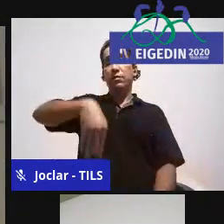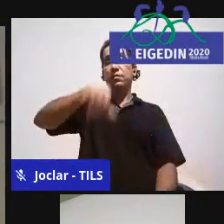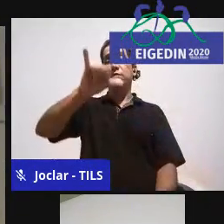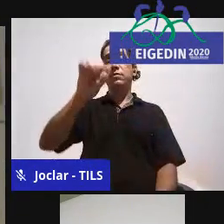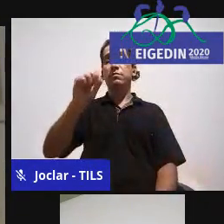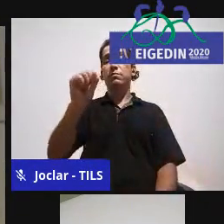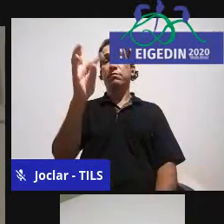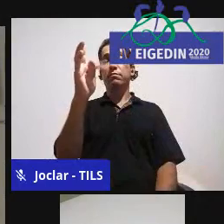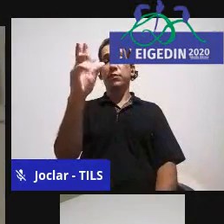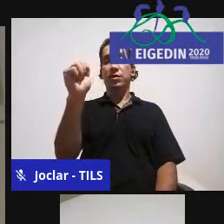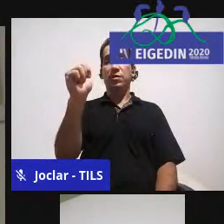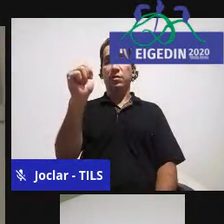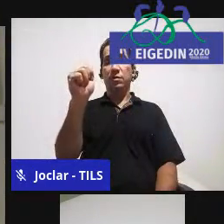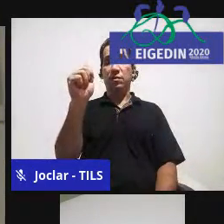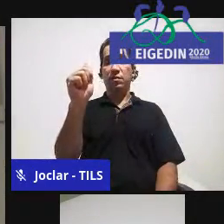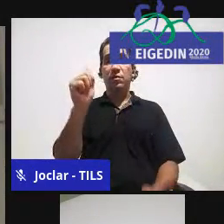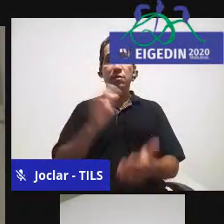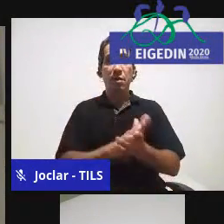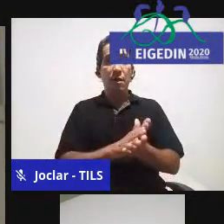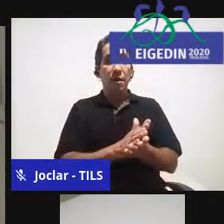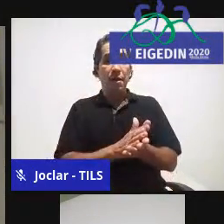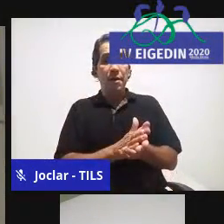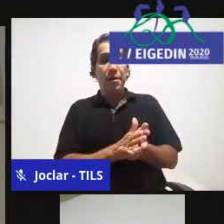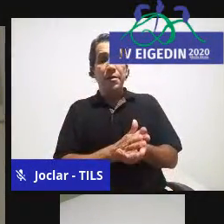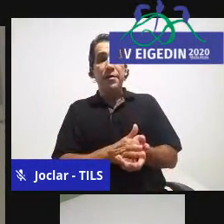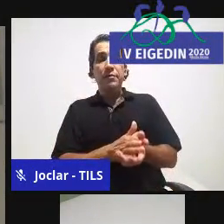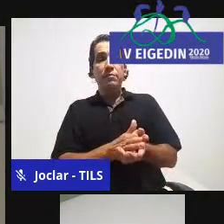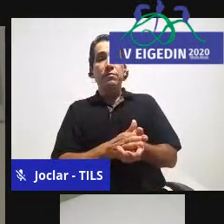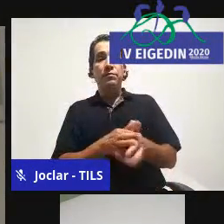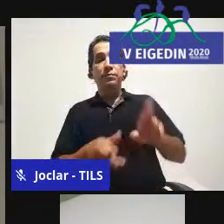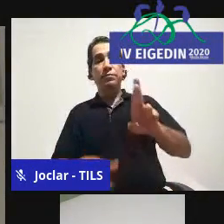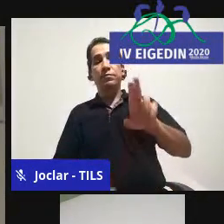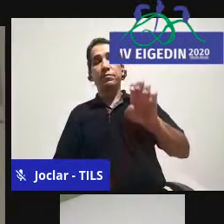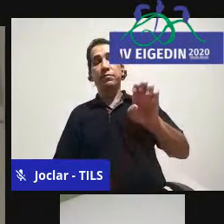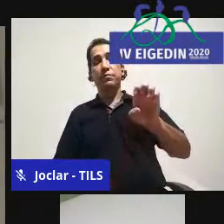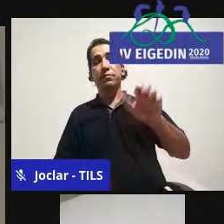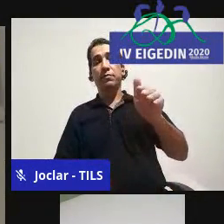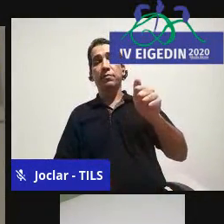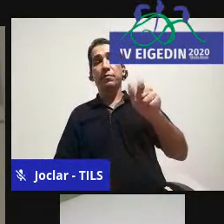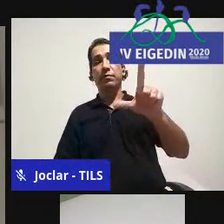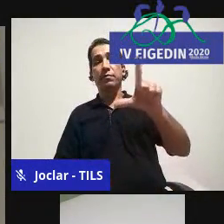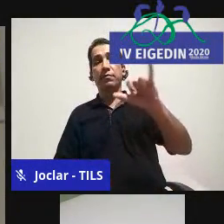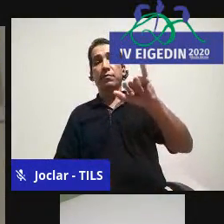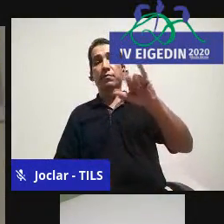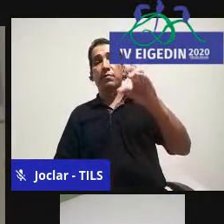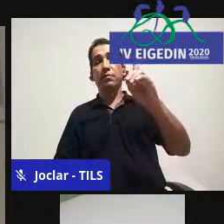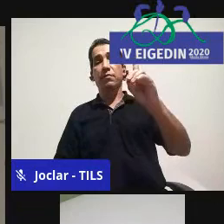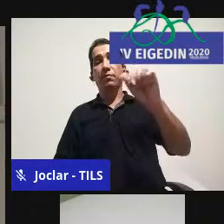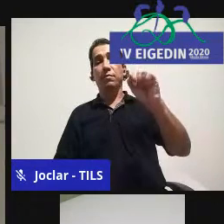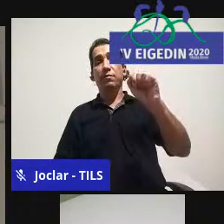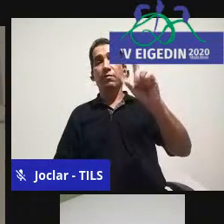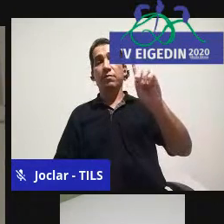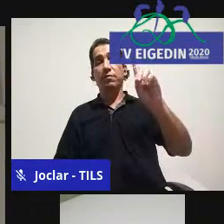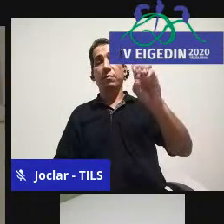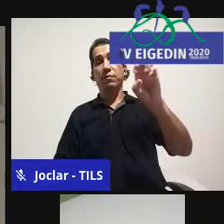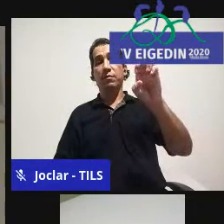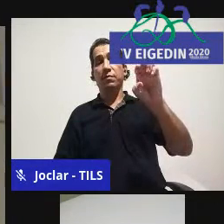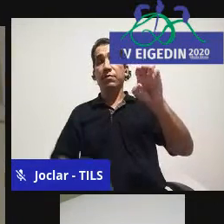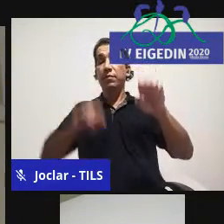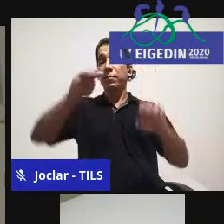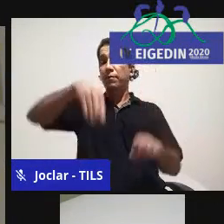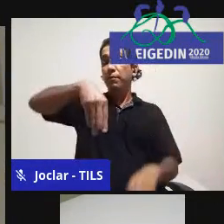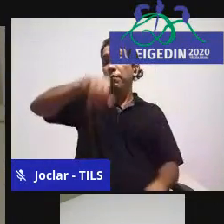virtual e realidade aumentada. A realidade mista também vai ser muito importante, não só nas universidades, mas